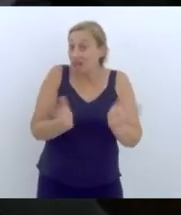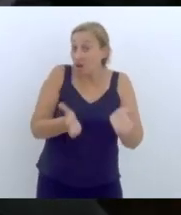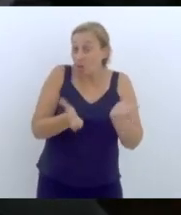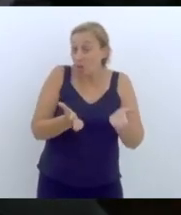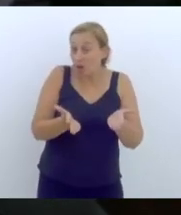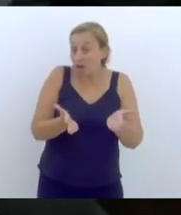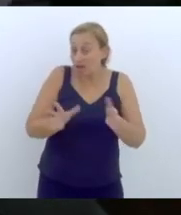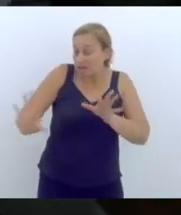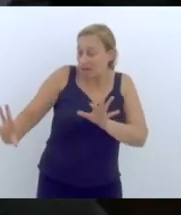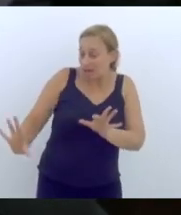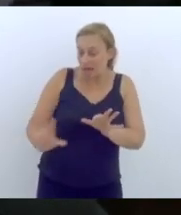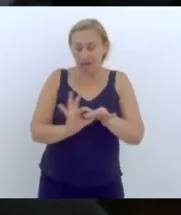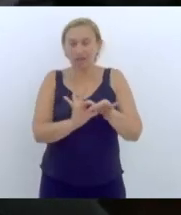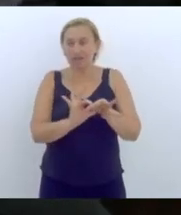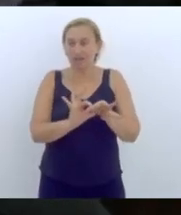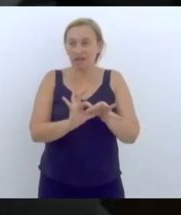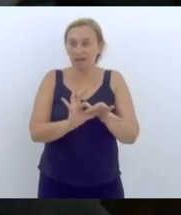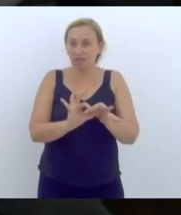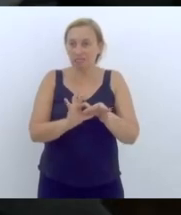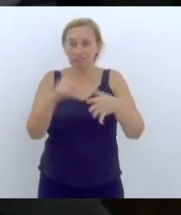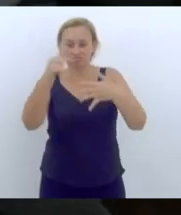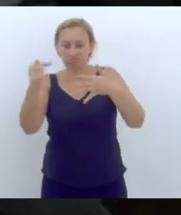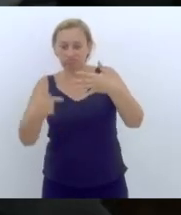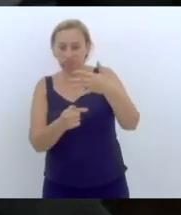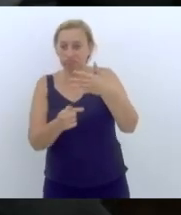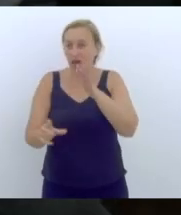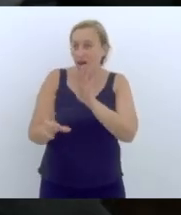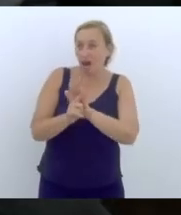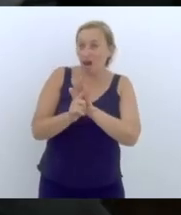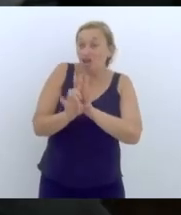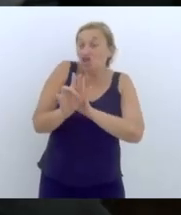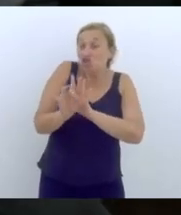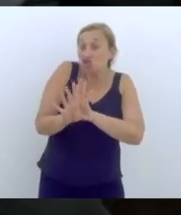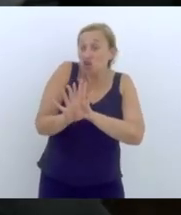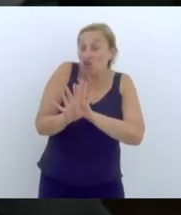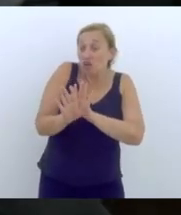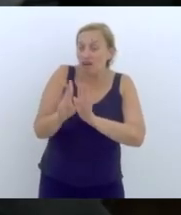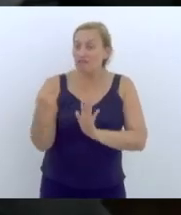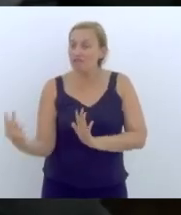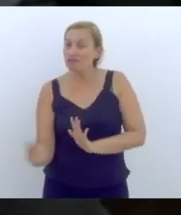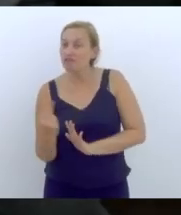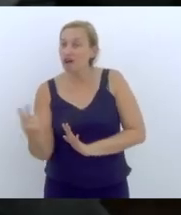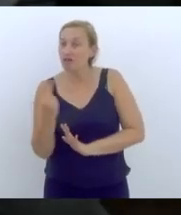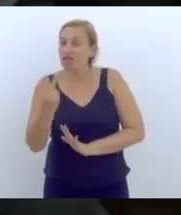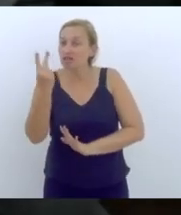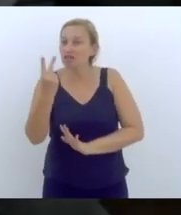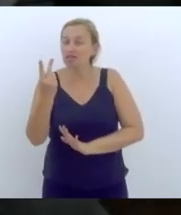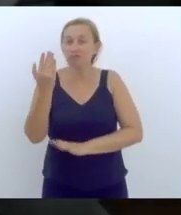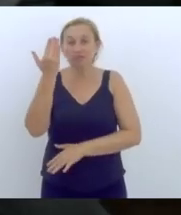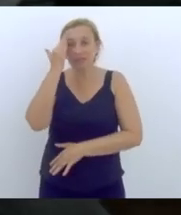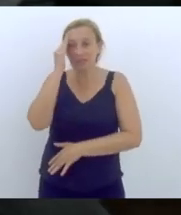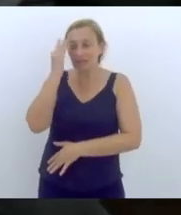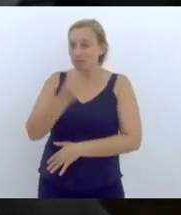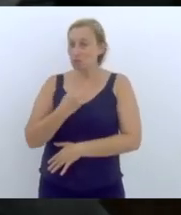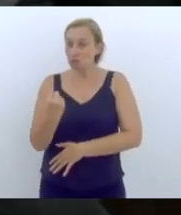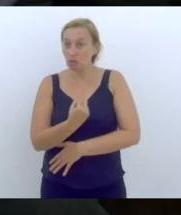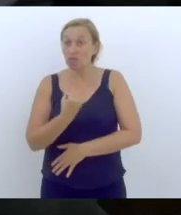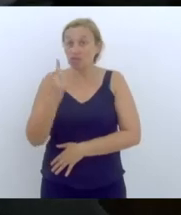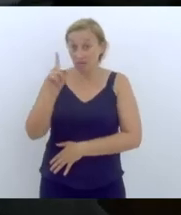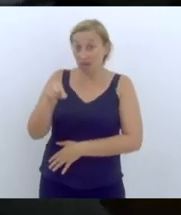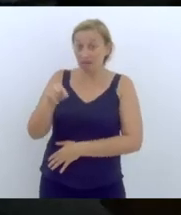e agregar esses aspectos à lei só vai realçar e valorizar, no nosso entendimento, não